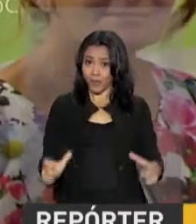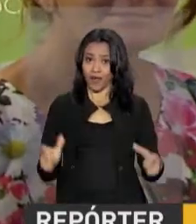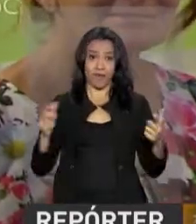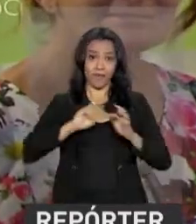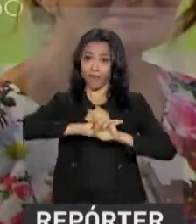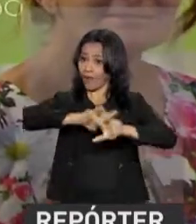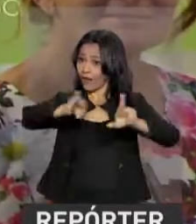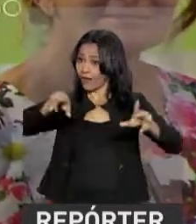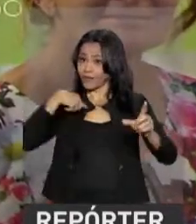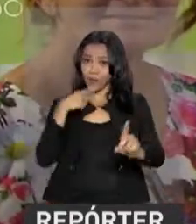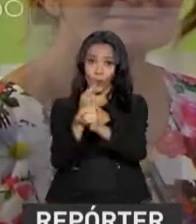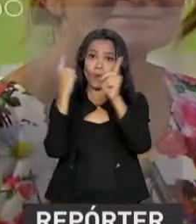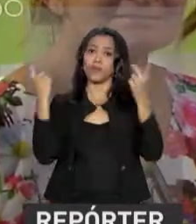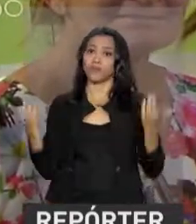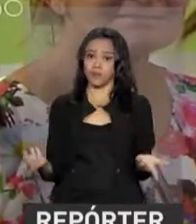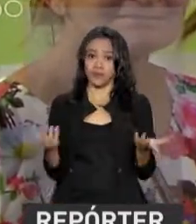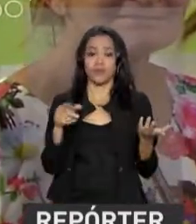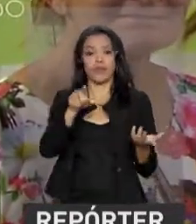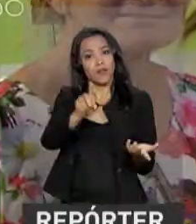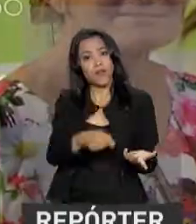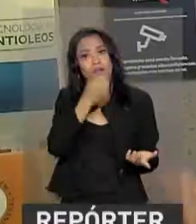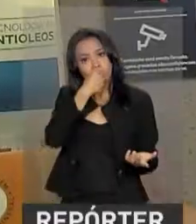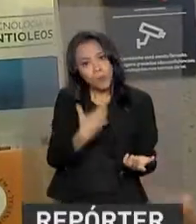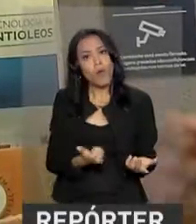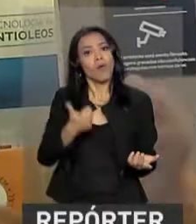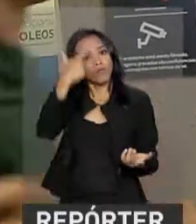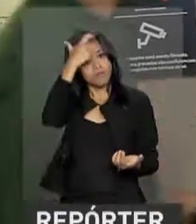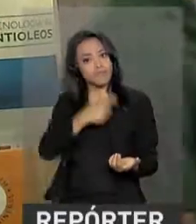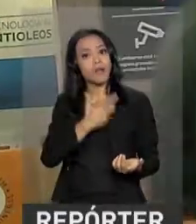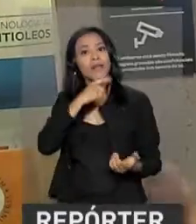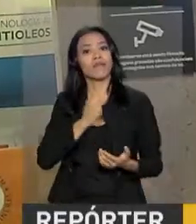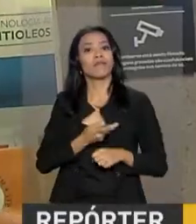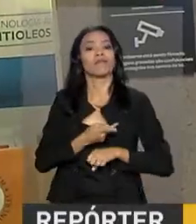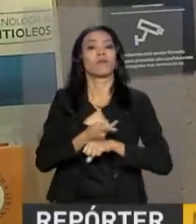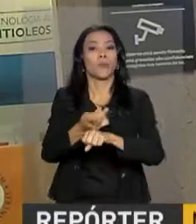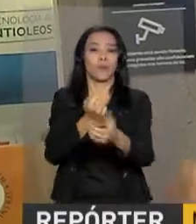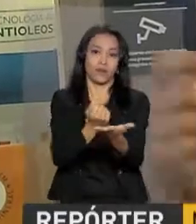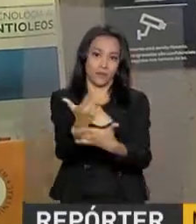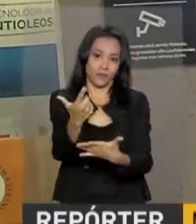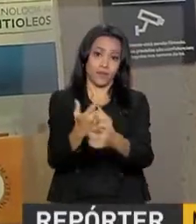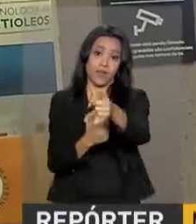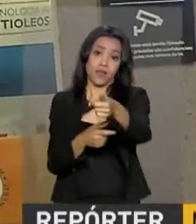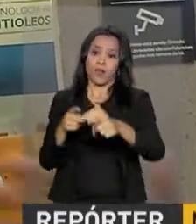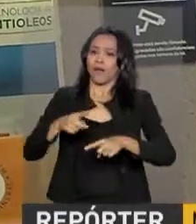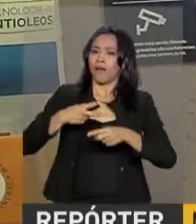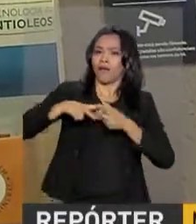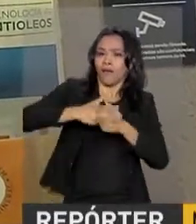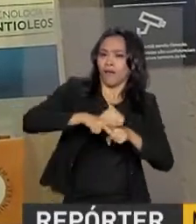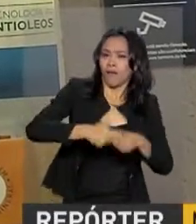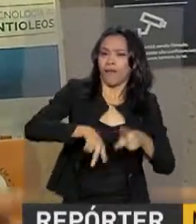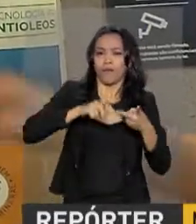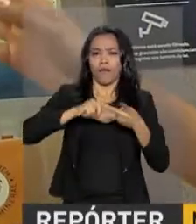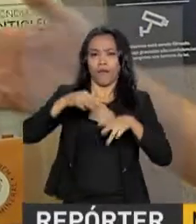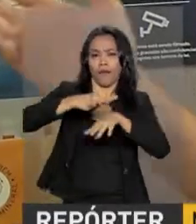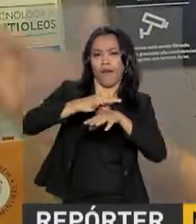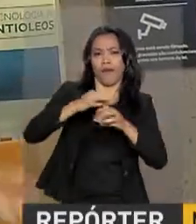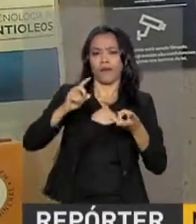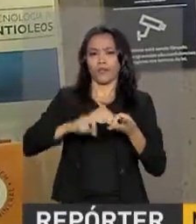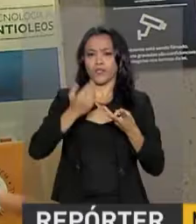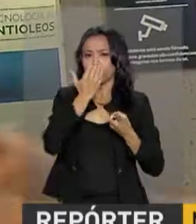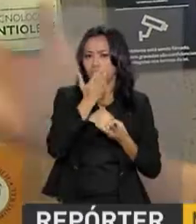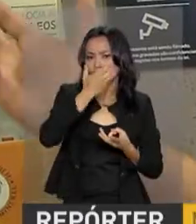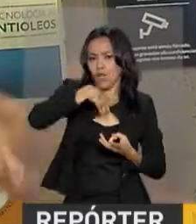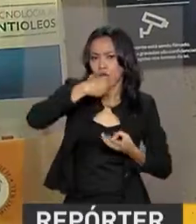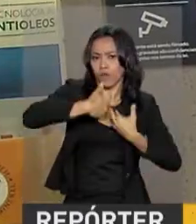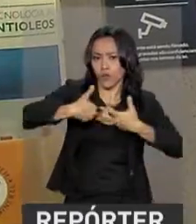tempo é bem como do nep o cliente nem eletroeletrônico ferramentas hortifruti cannes a